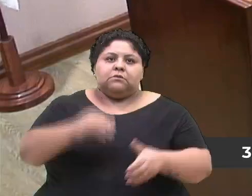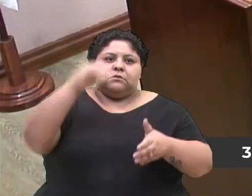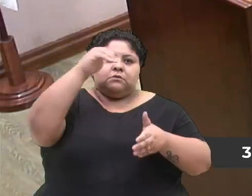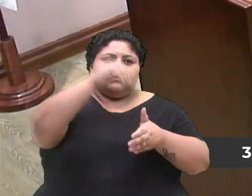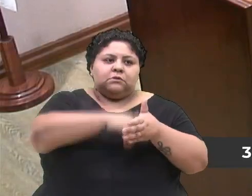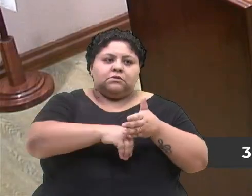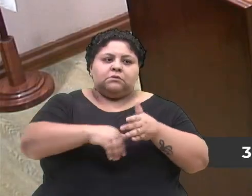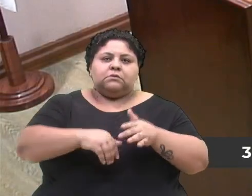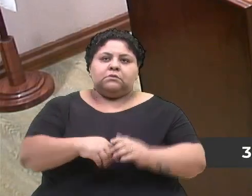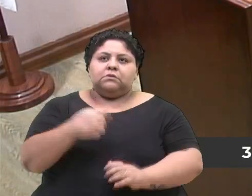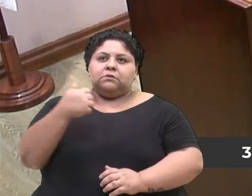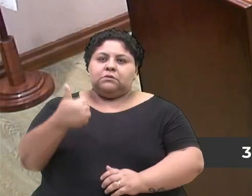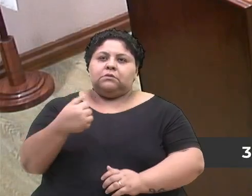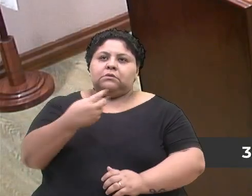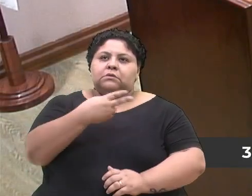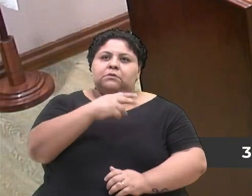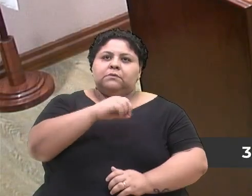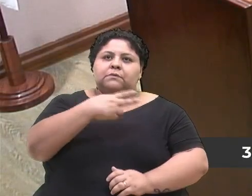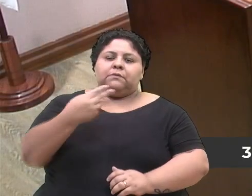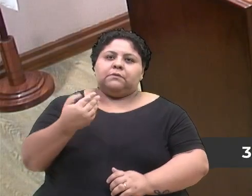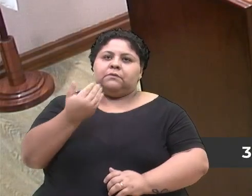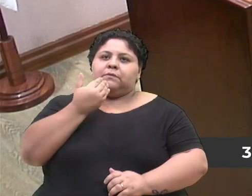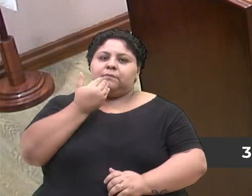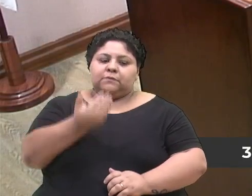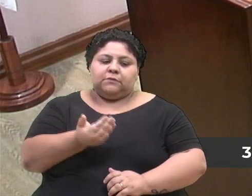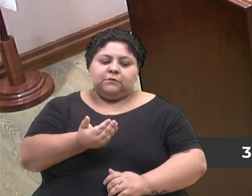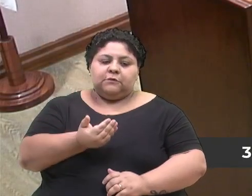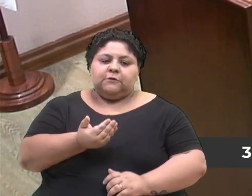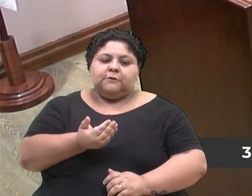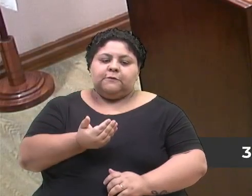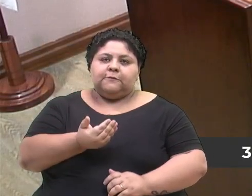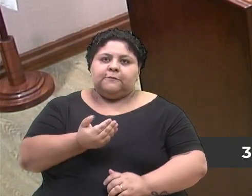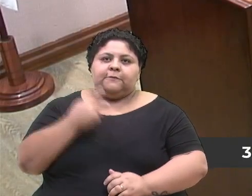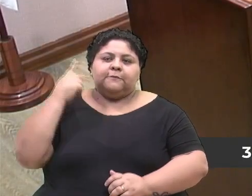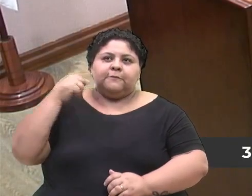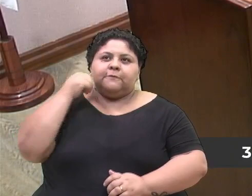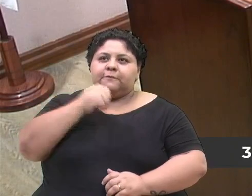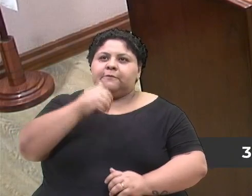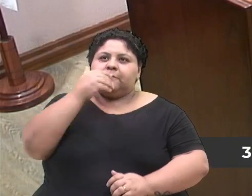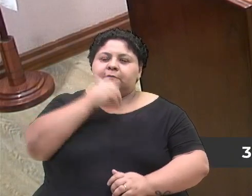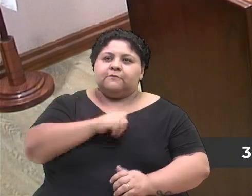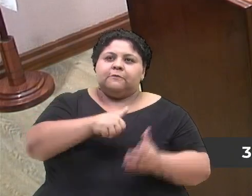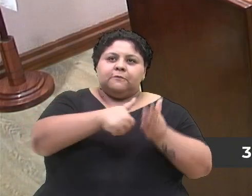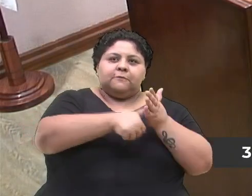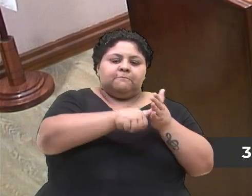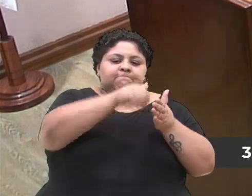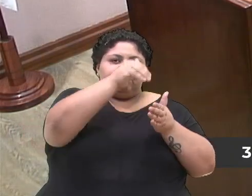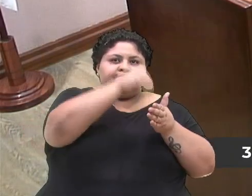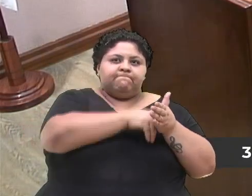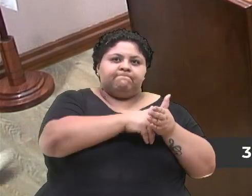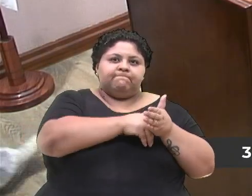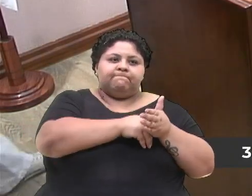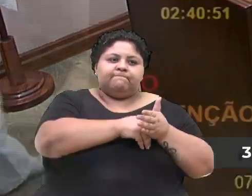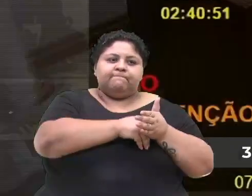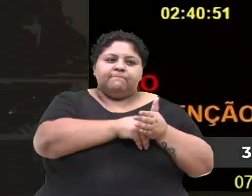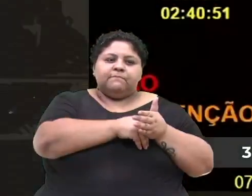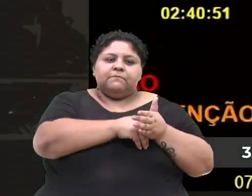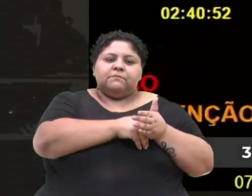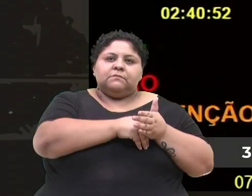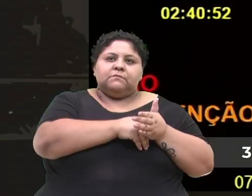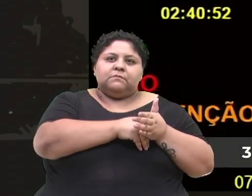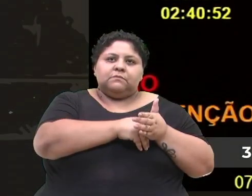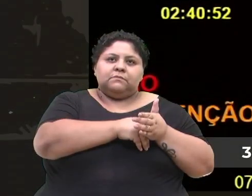Substitutivo 1/2023. Solicito aos vereadores e vereadoras que registrem seus votos.